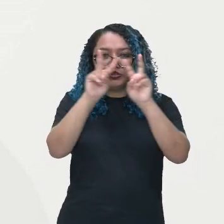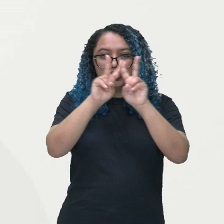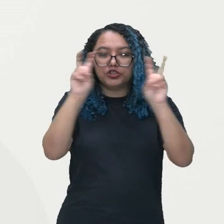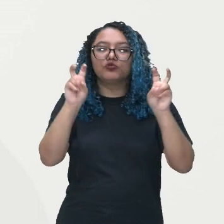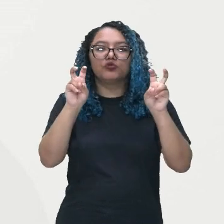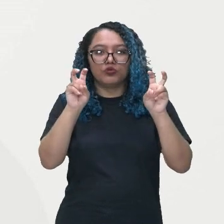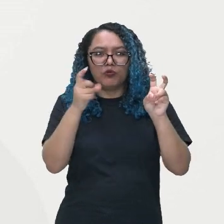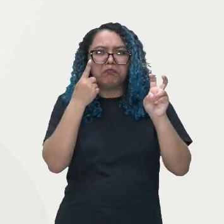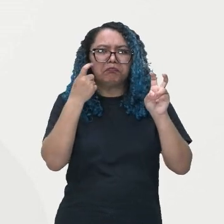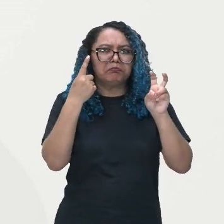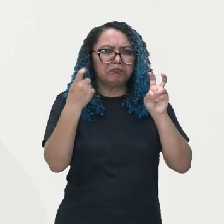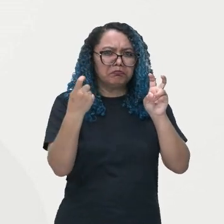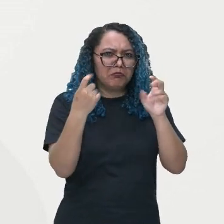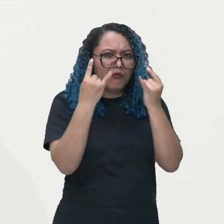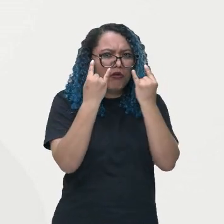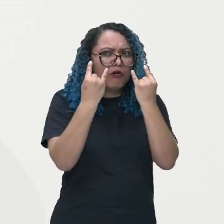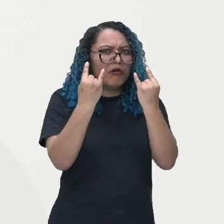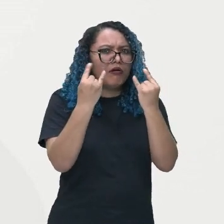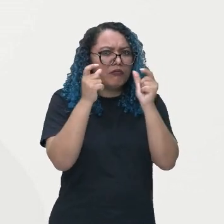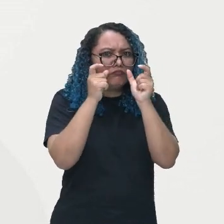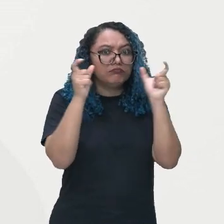que vai fazer a pessoa